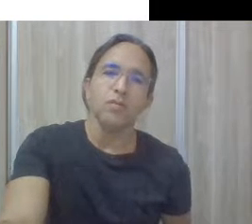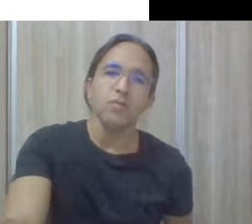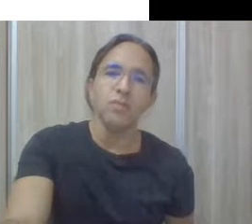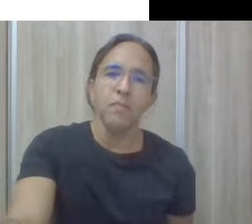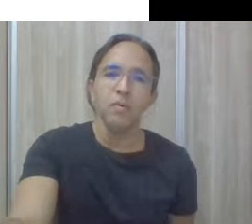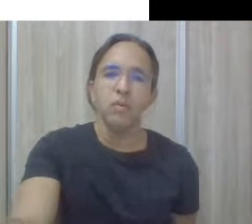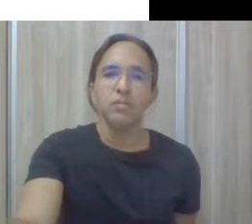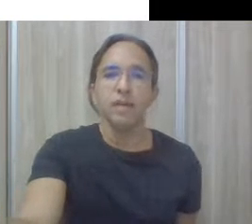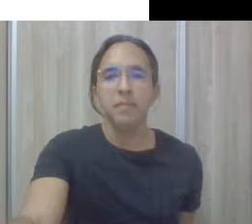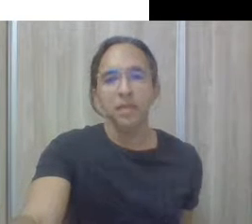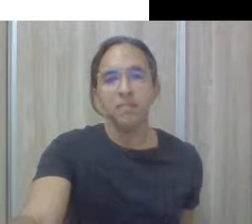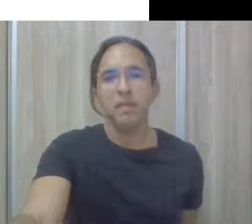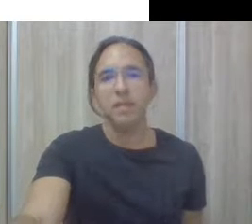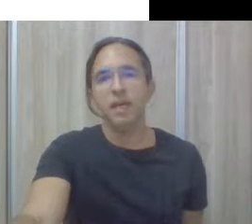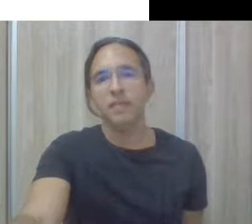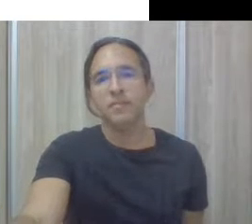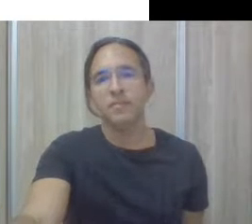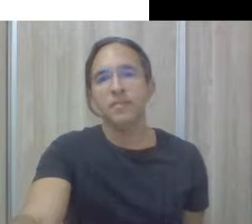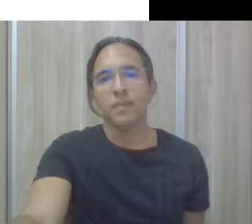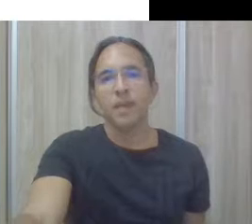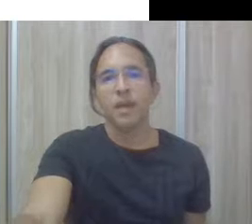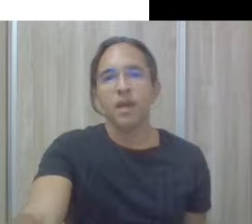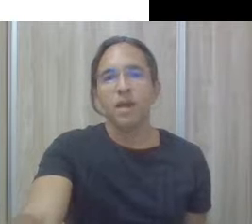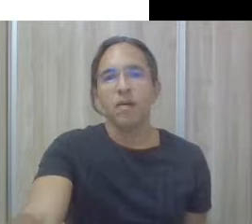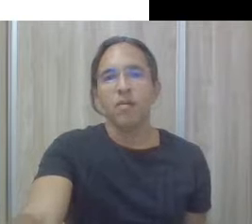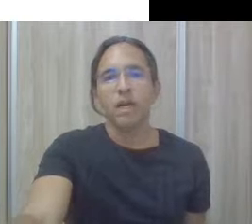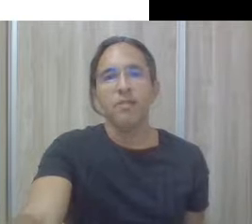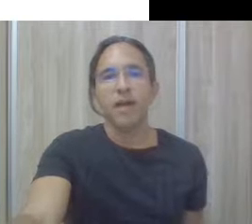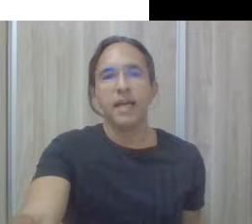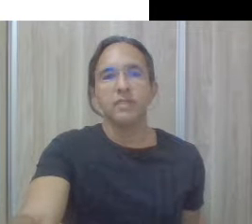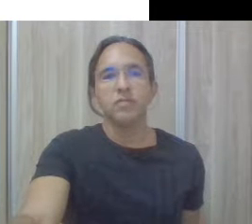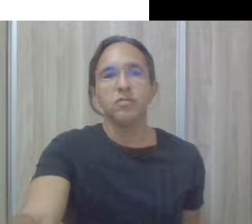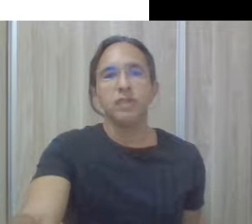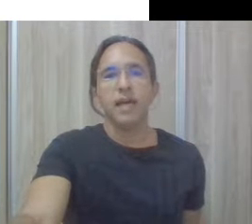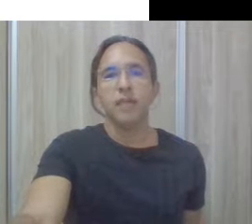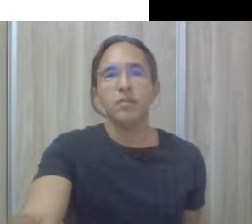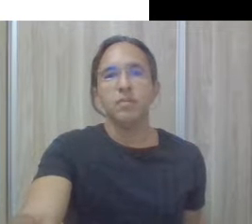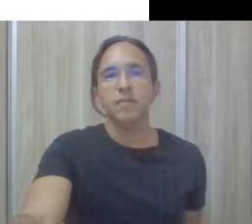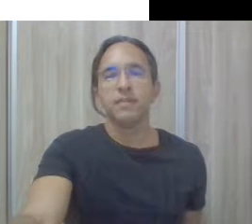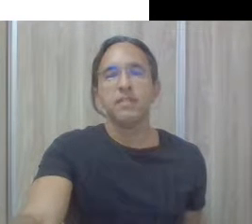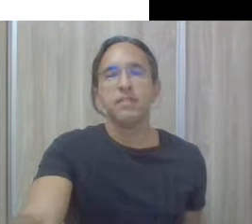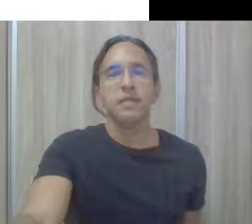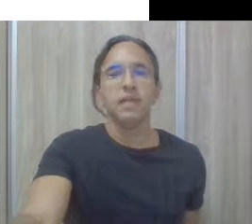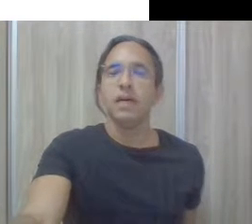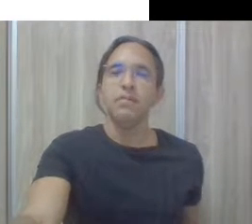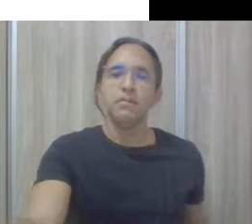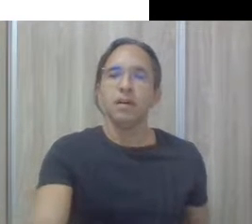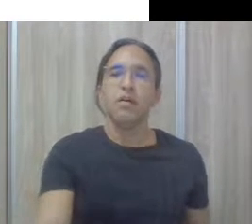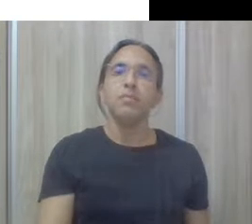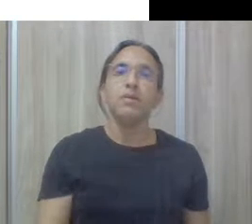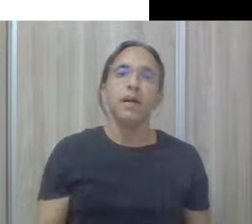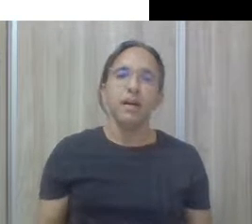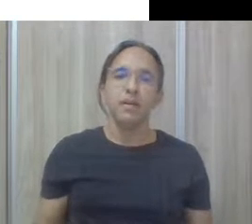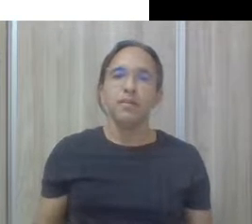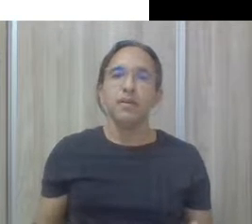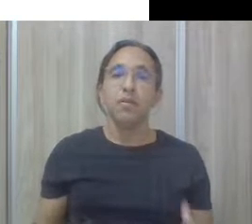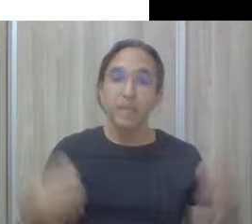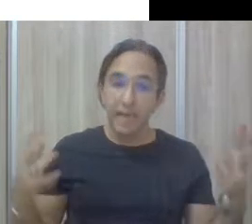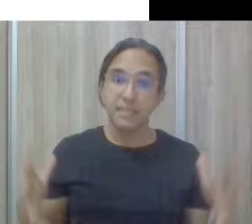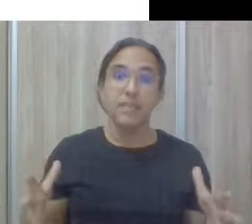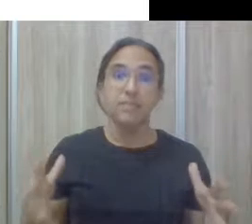Todo surdo é mudo, é mito também. Ou ele faz, o surdo se comunica através de mim? Não.